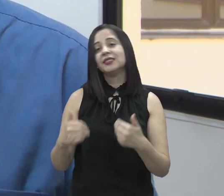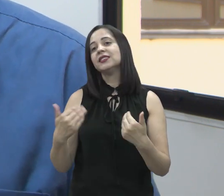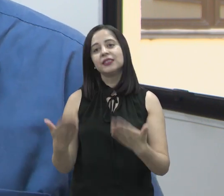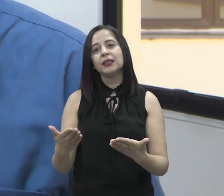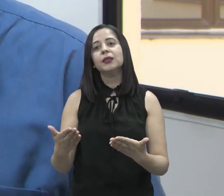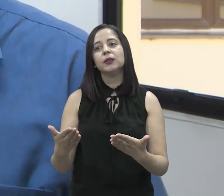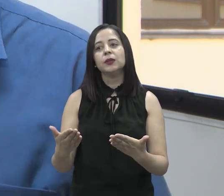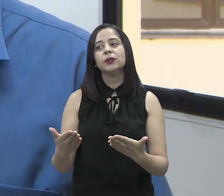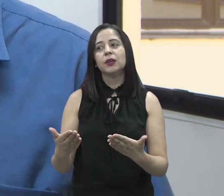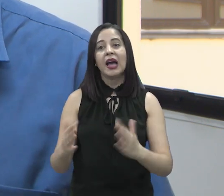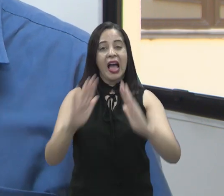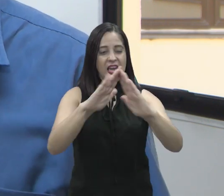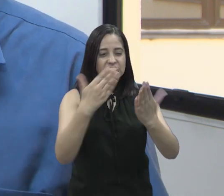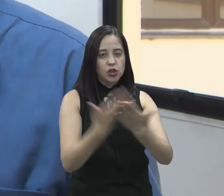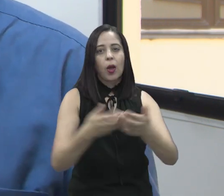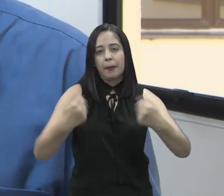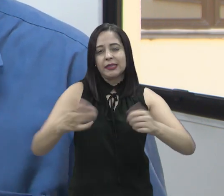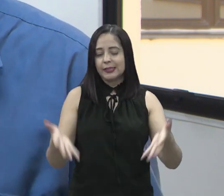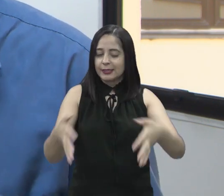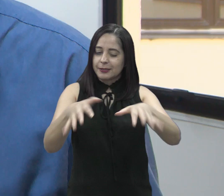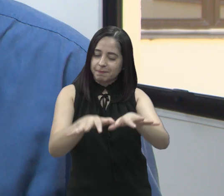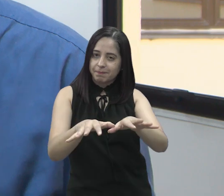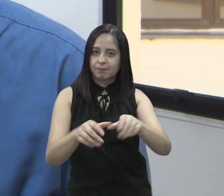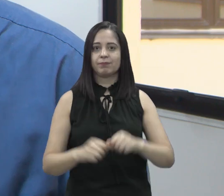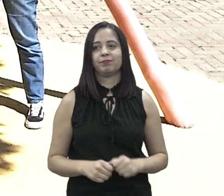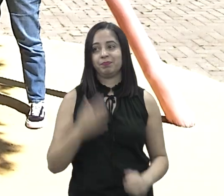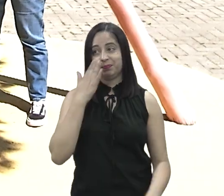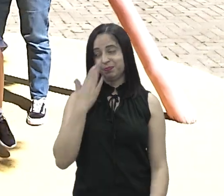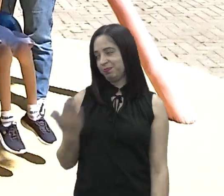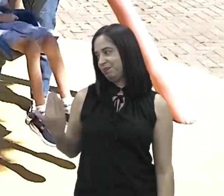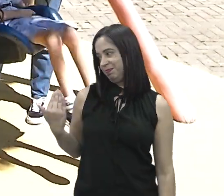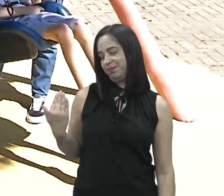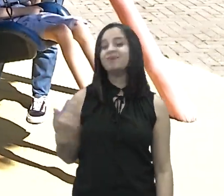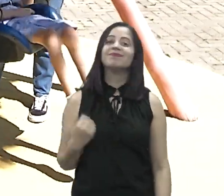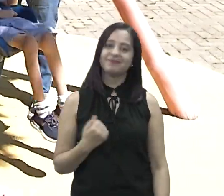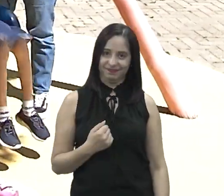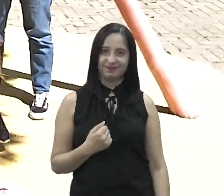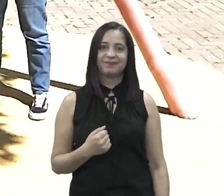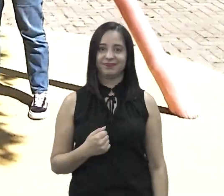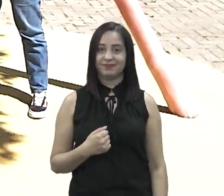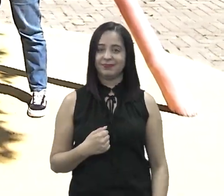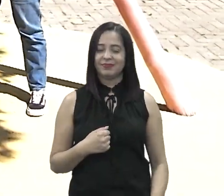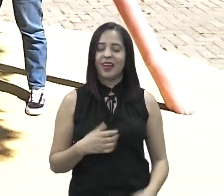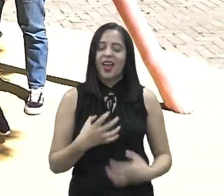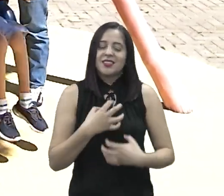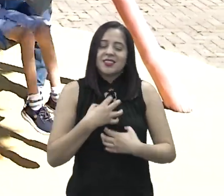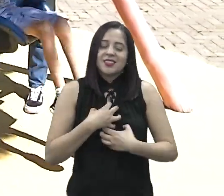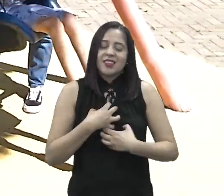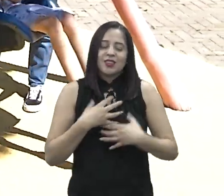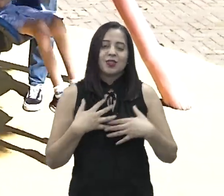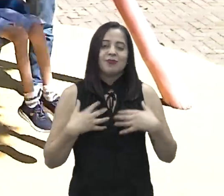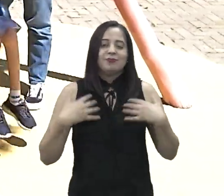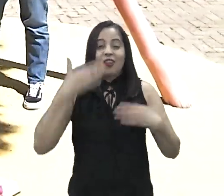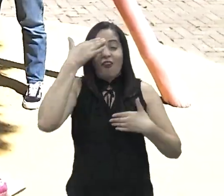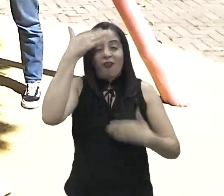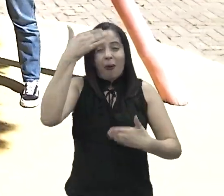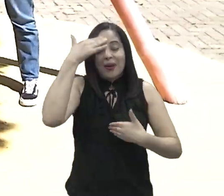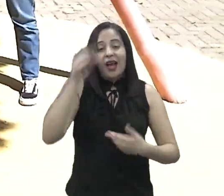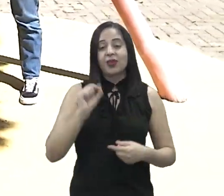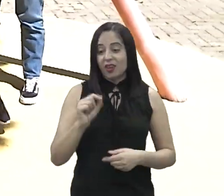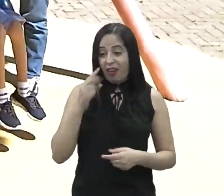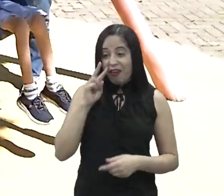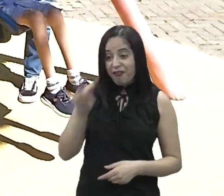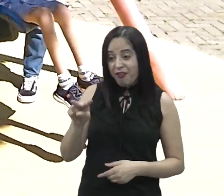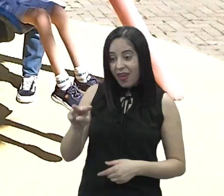mais nós tendo uma escola inclusiva. E para a Valéria, não tem nada mais gratificante do que ver